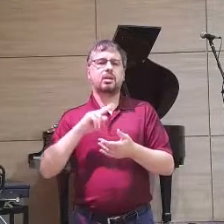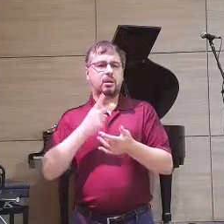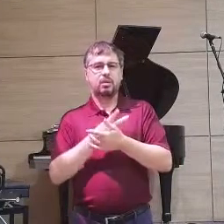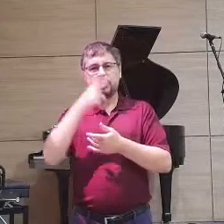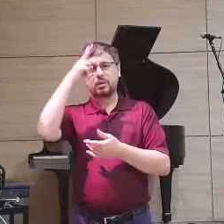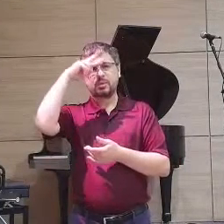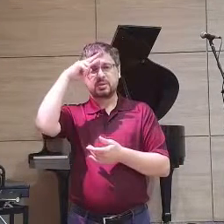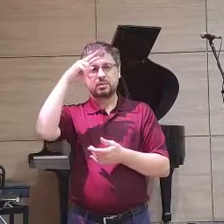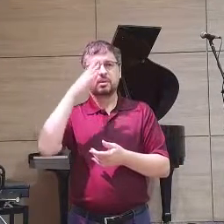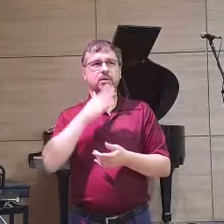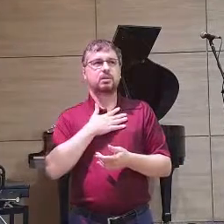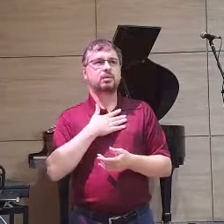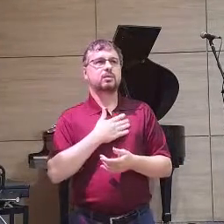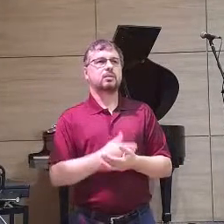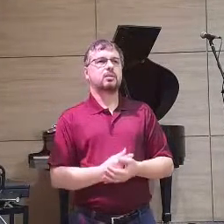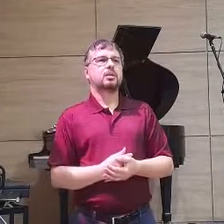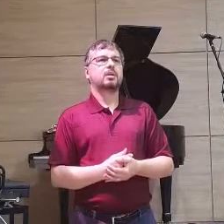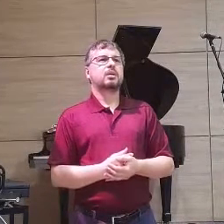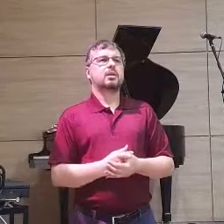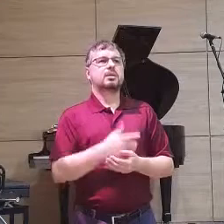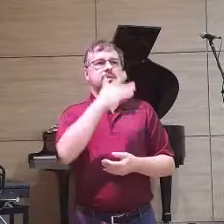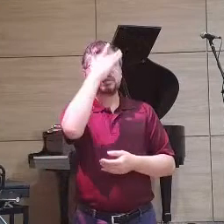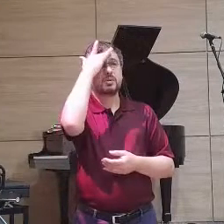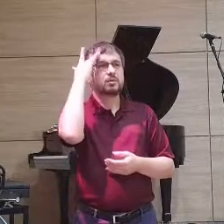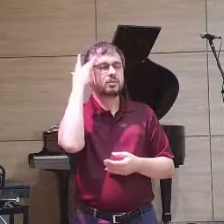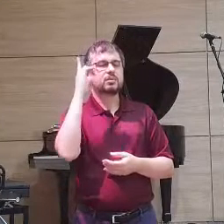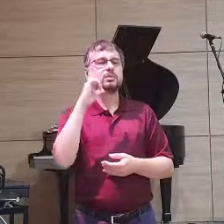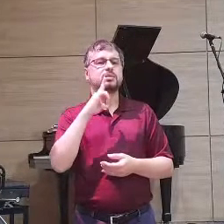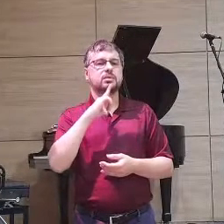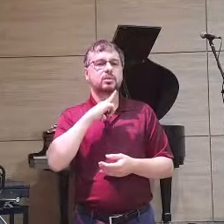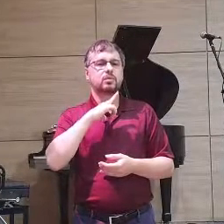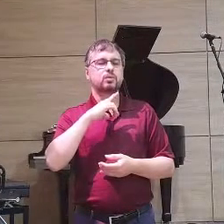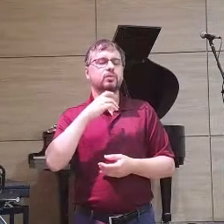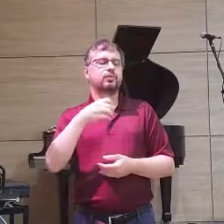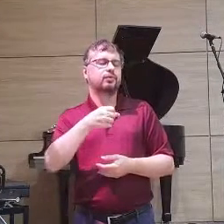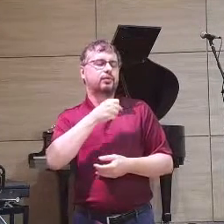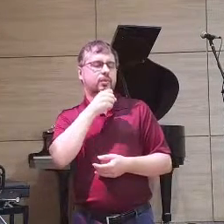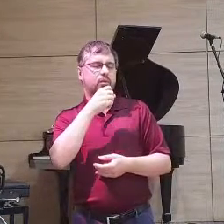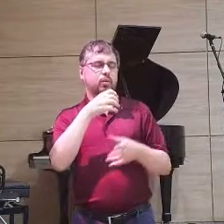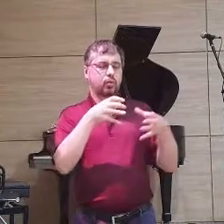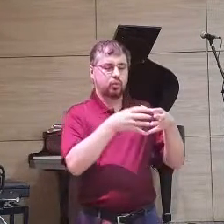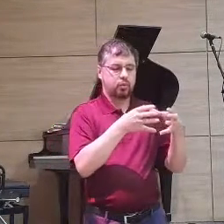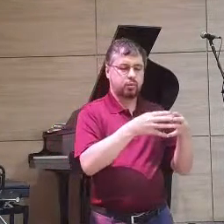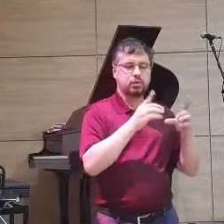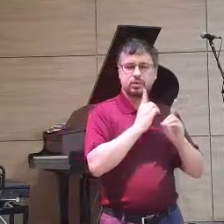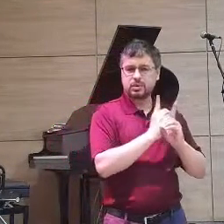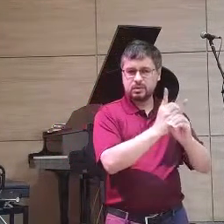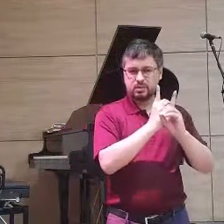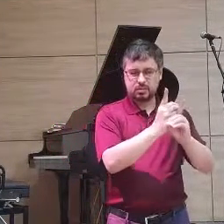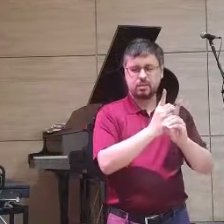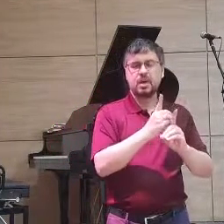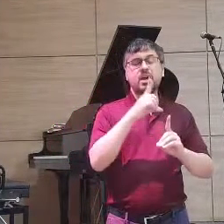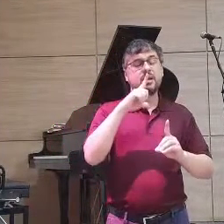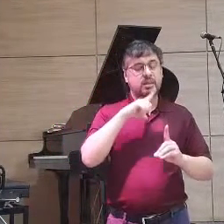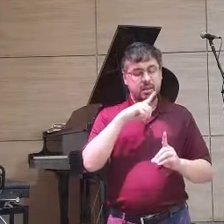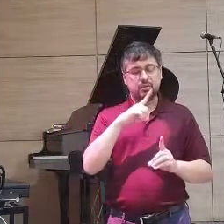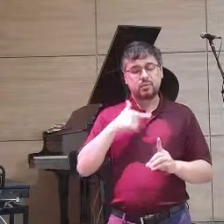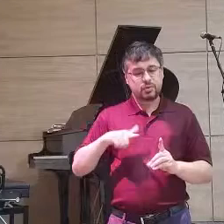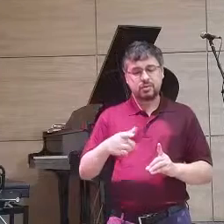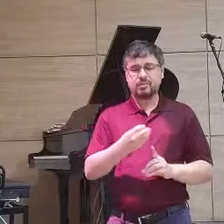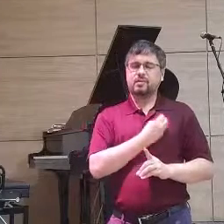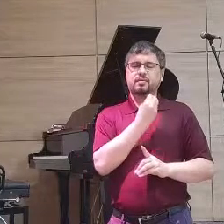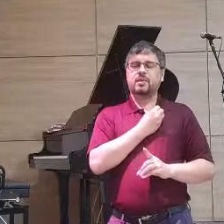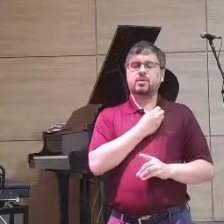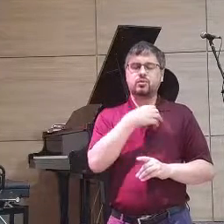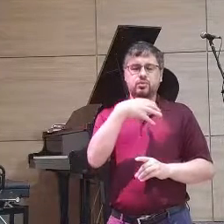que tá acontecendo aqui esses homens ainda está no antigo estão no antigo testamento a partir daqui e Dora Avante as coisas